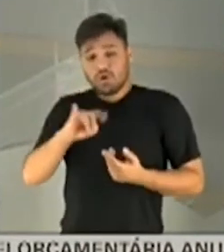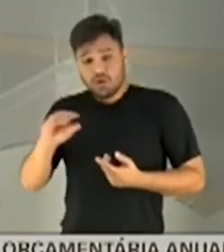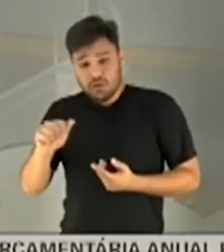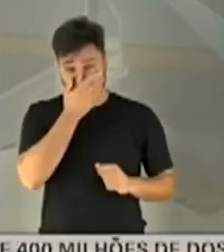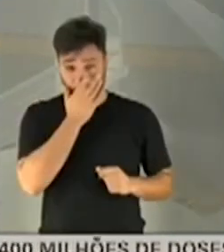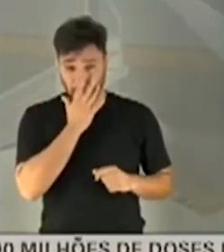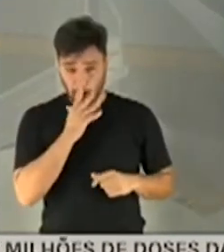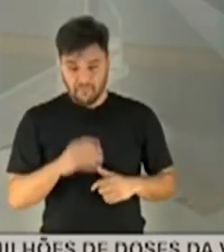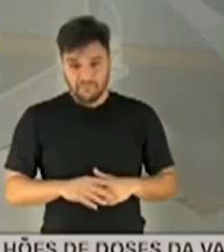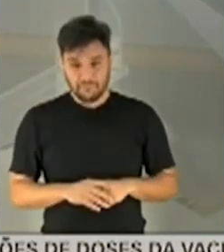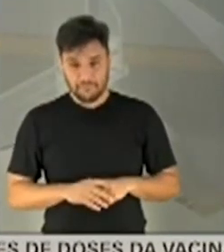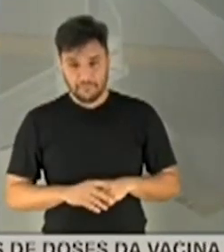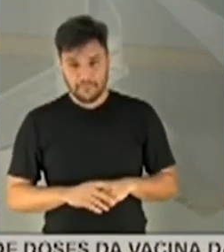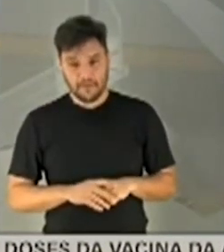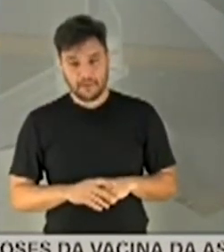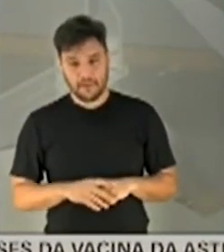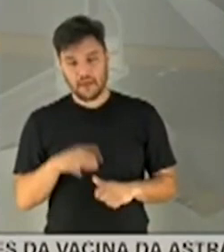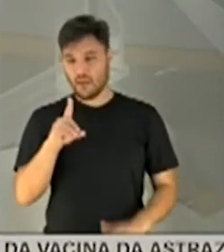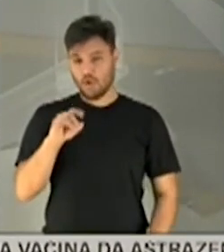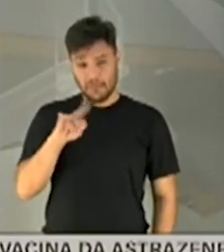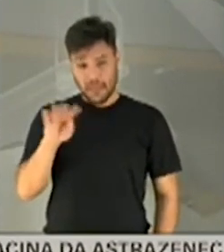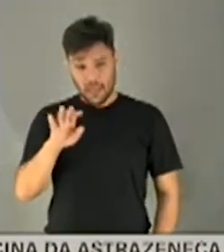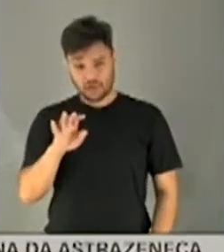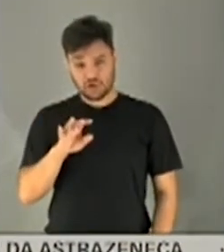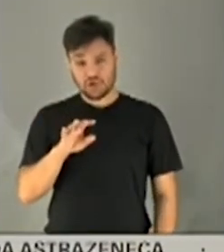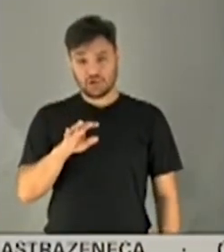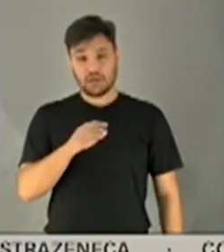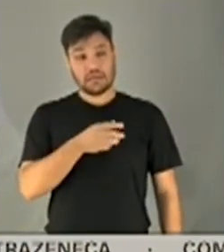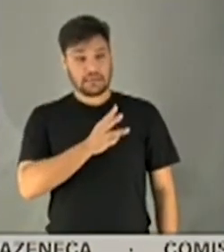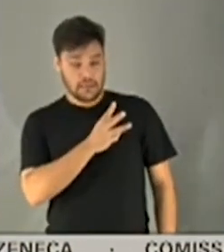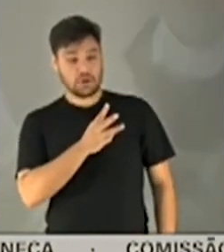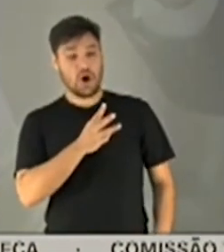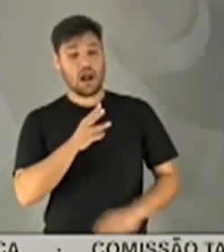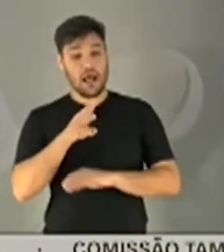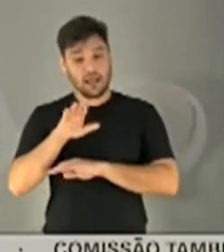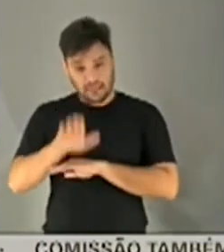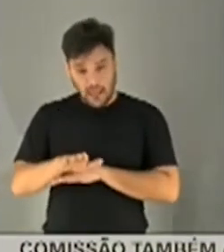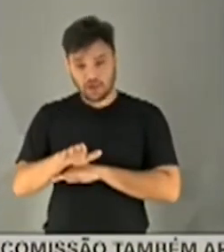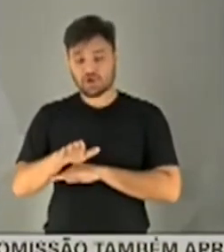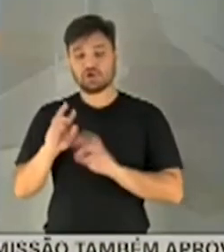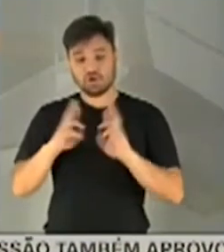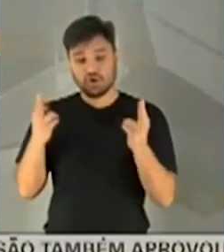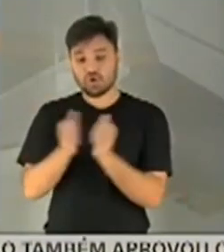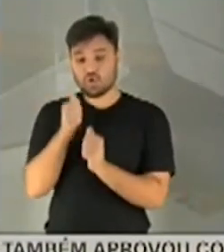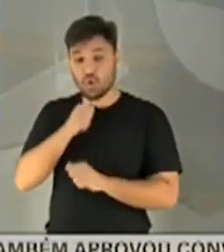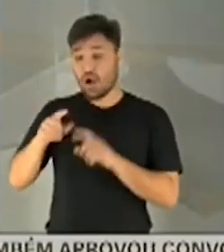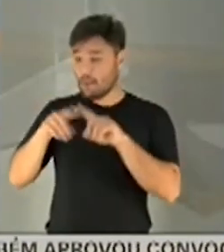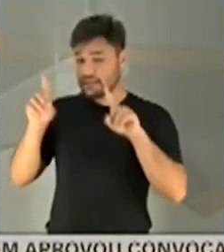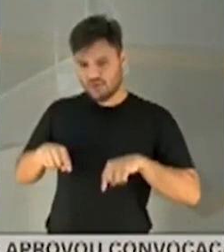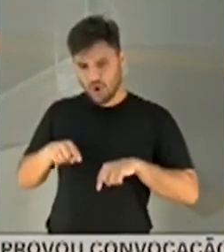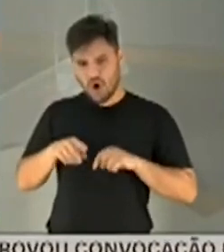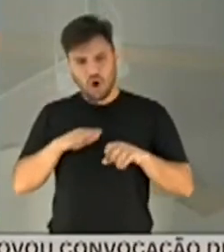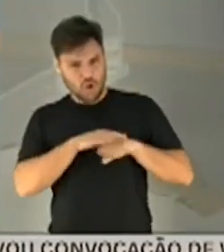e o senhor manda um e-mail. O senhor reúne com o cabo Dominguete, então, às 15 horas. Às 15 horas, na minha sala, na presença de uma servidora. Mas o senhor, na noite anterior, não tinha marcado